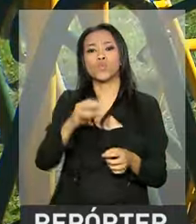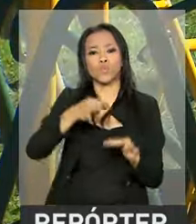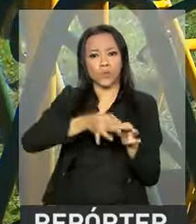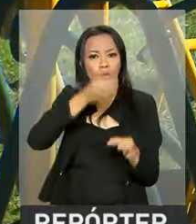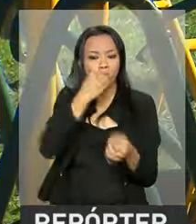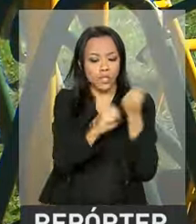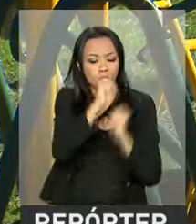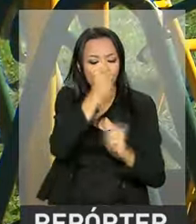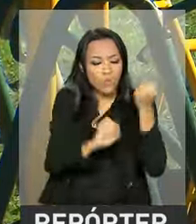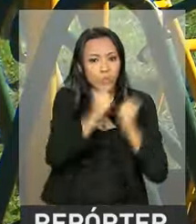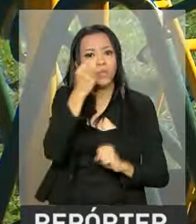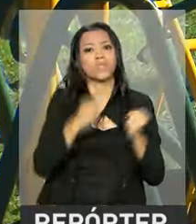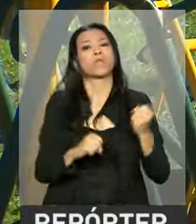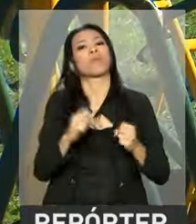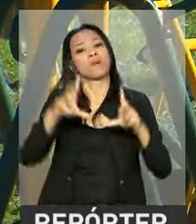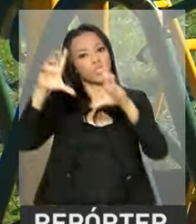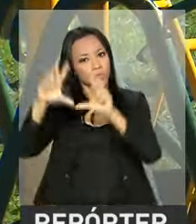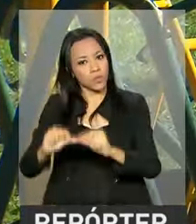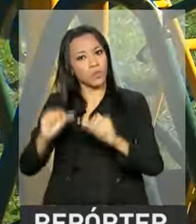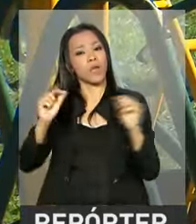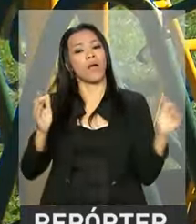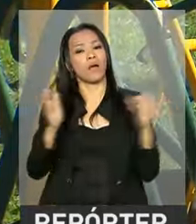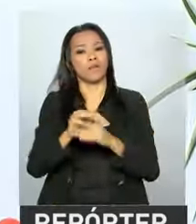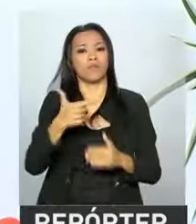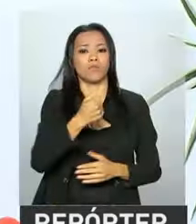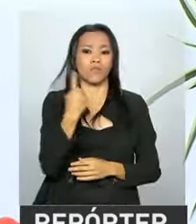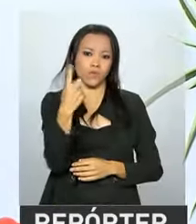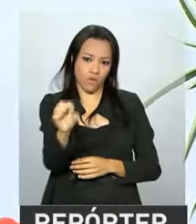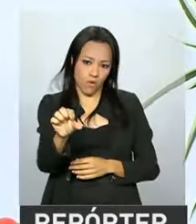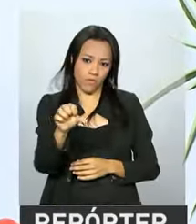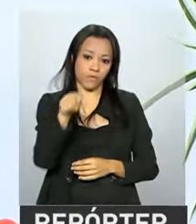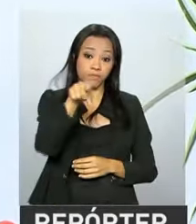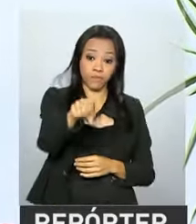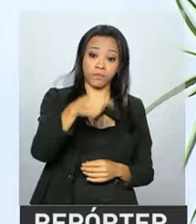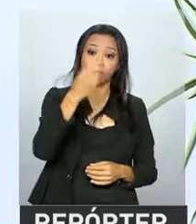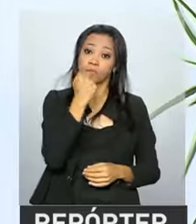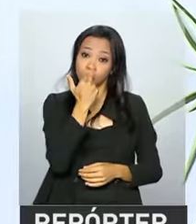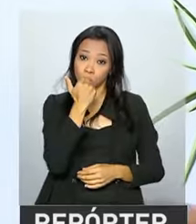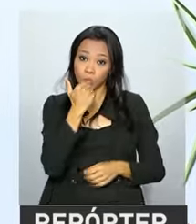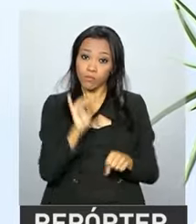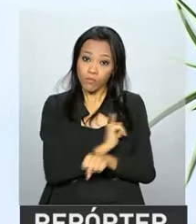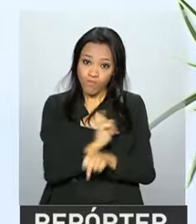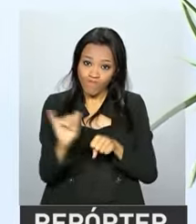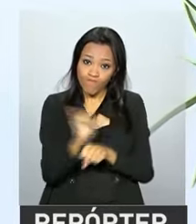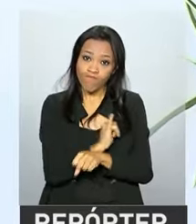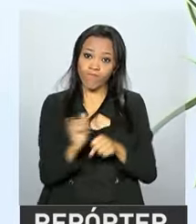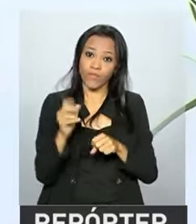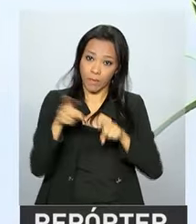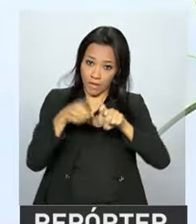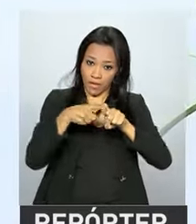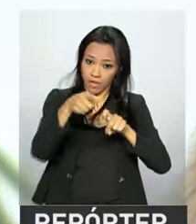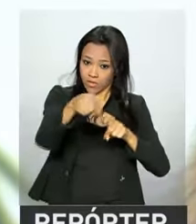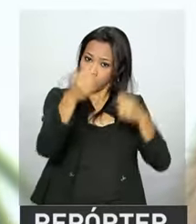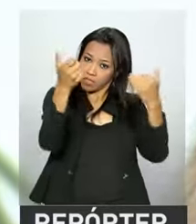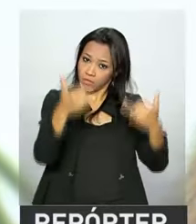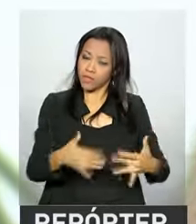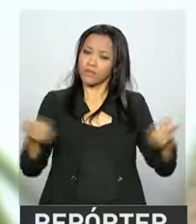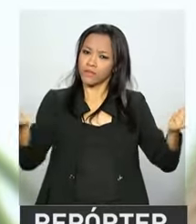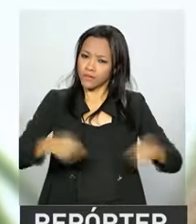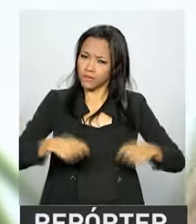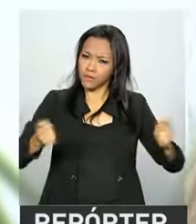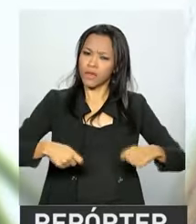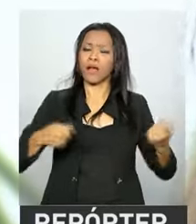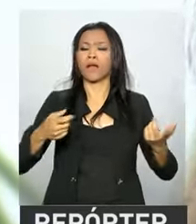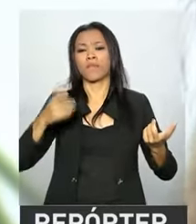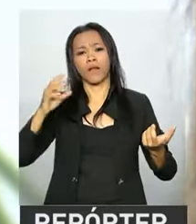na população adulta até 2019. A nutricionista Betânia explica como é possível administrar a correria do